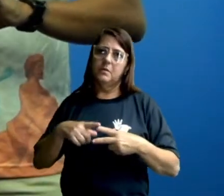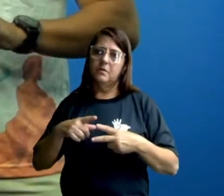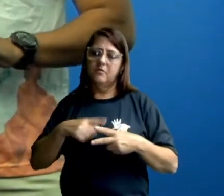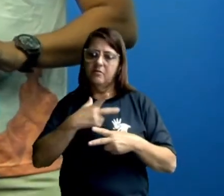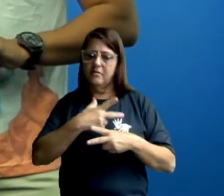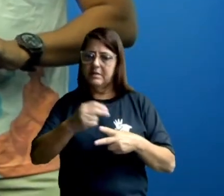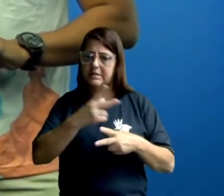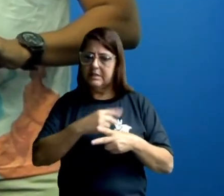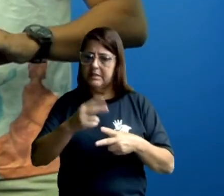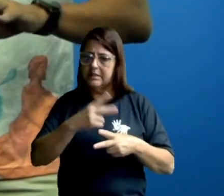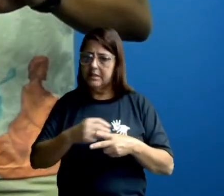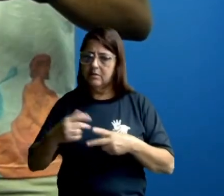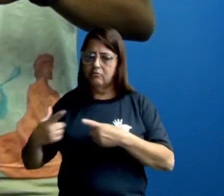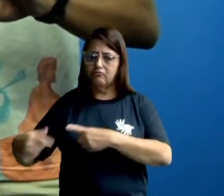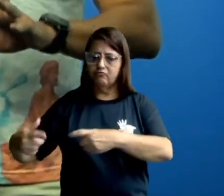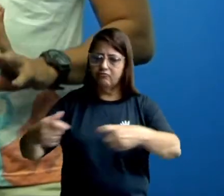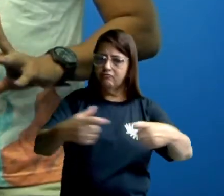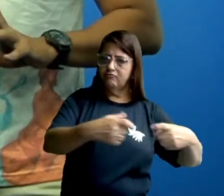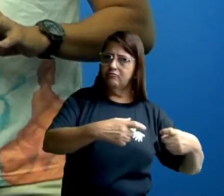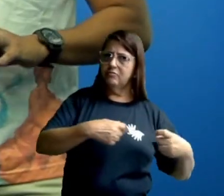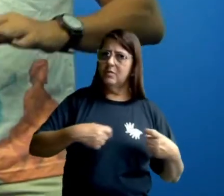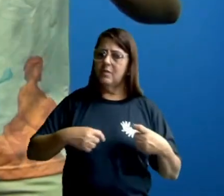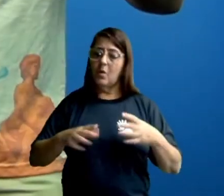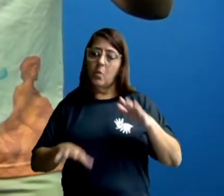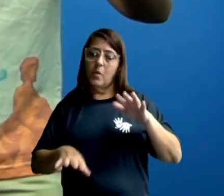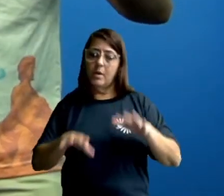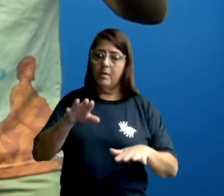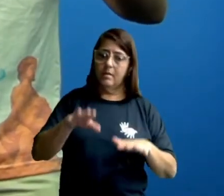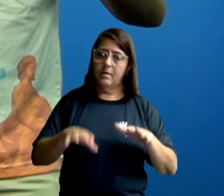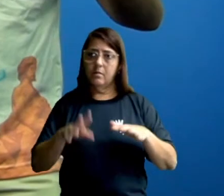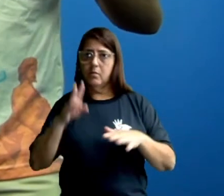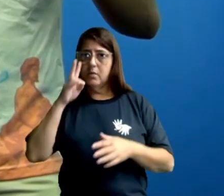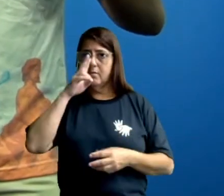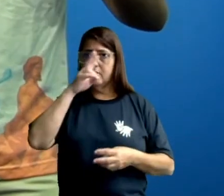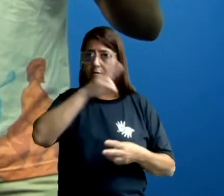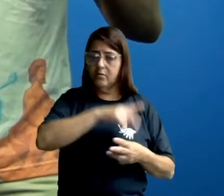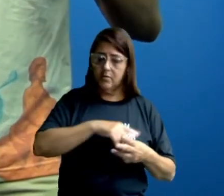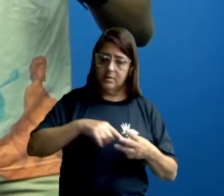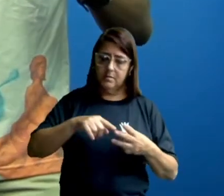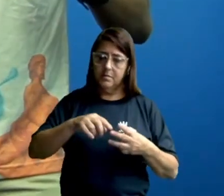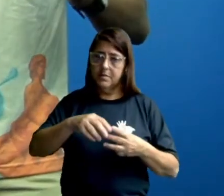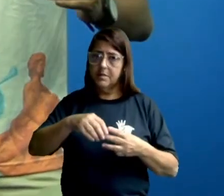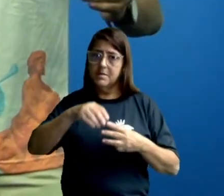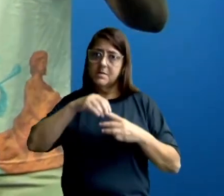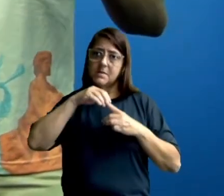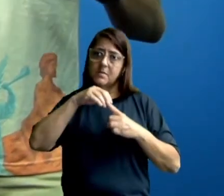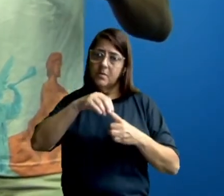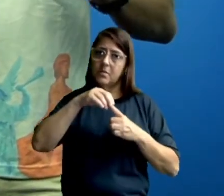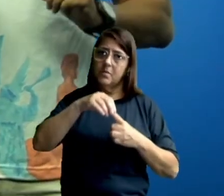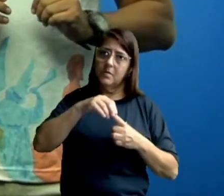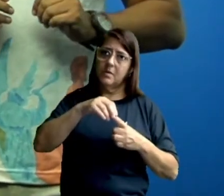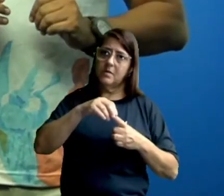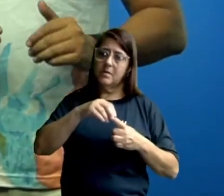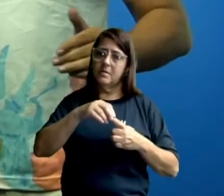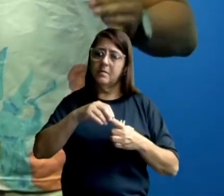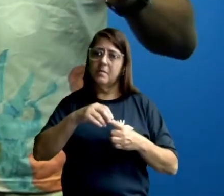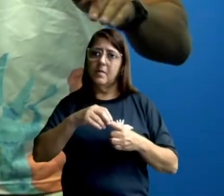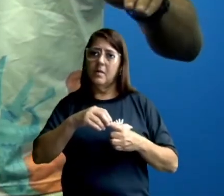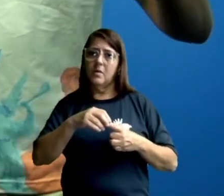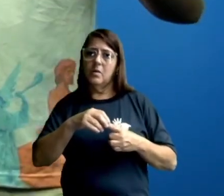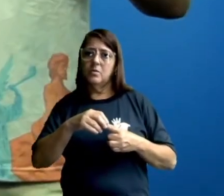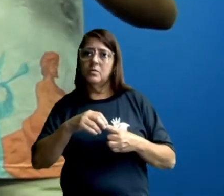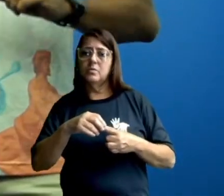vencendo vários conflitos. O equilíbrio de forças, marcados principalmente pela presença dos Estados